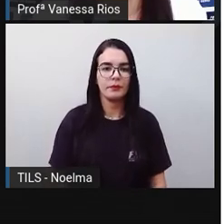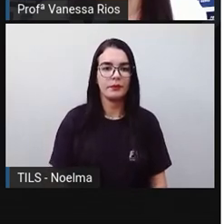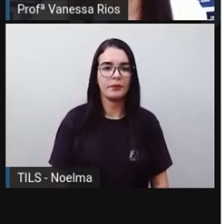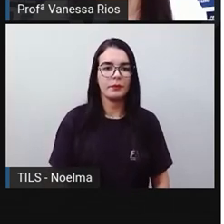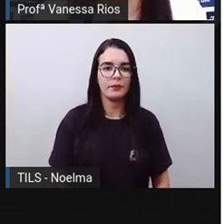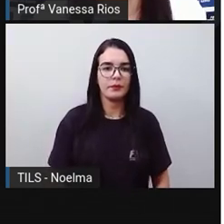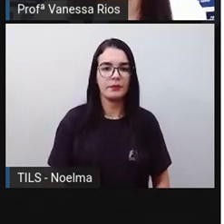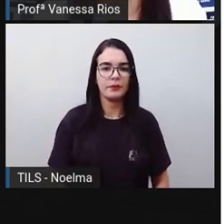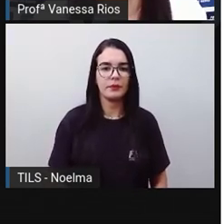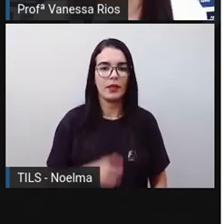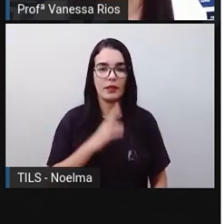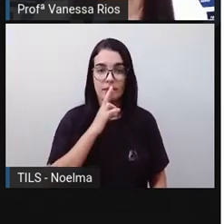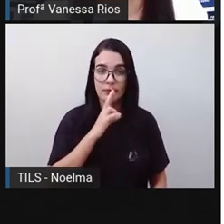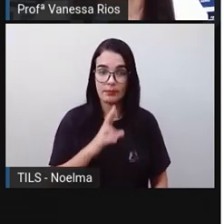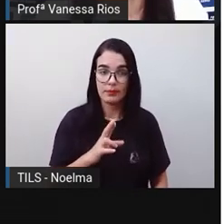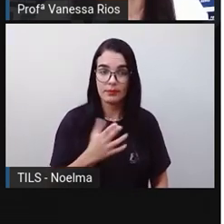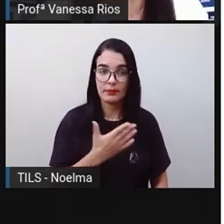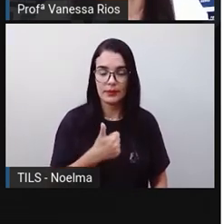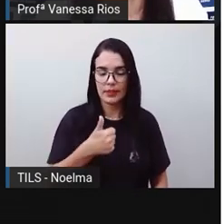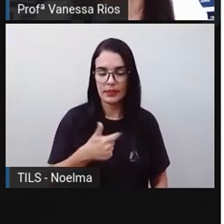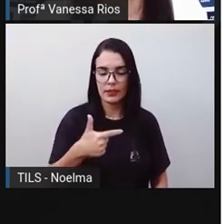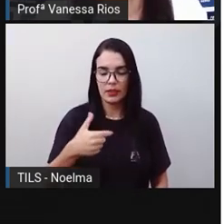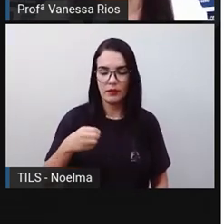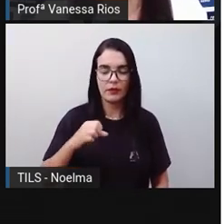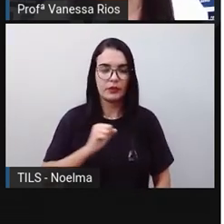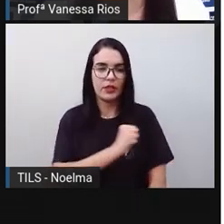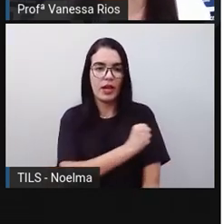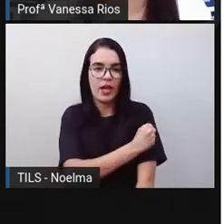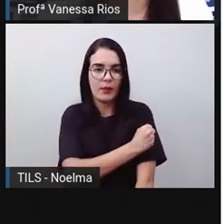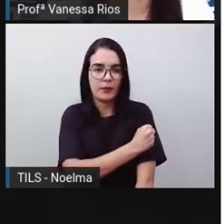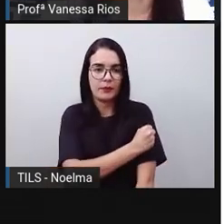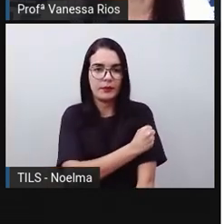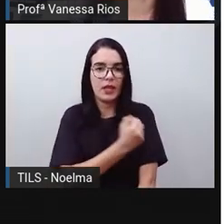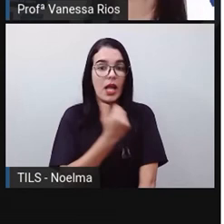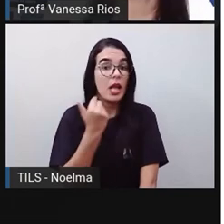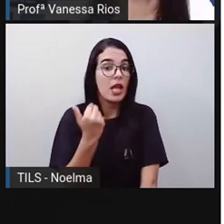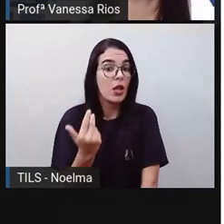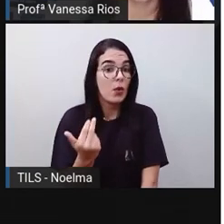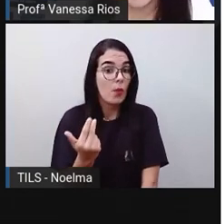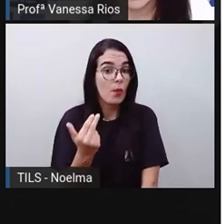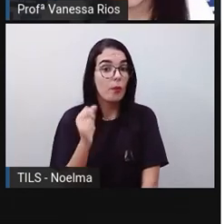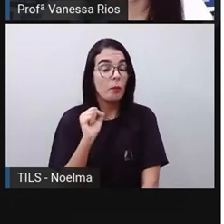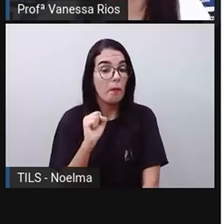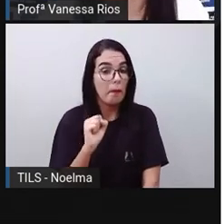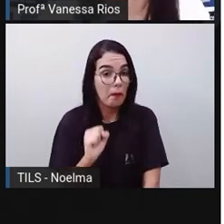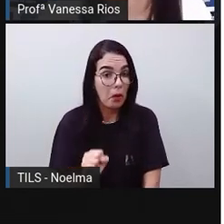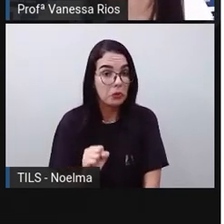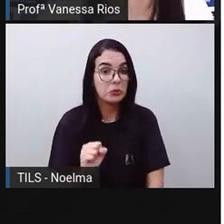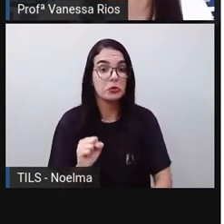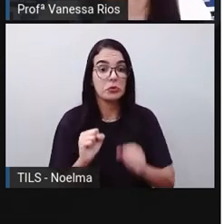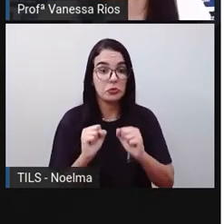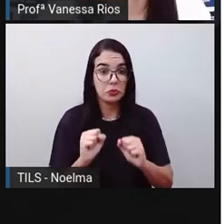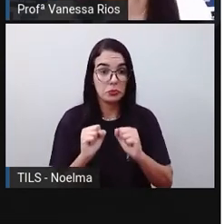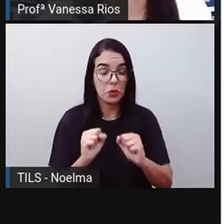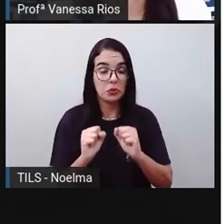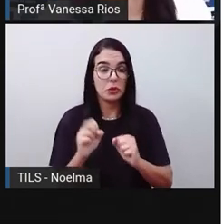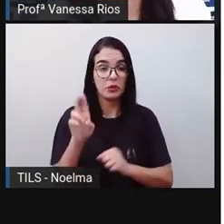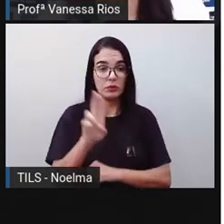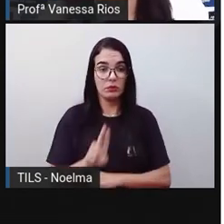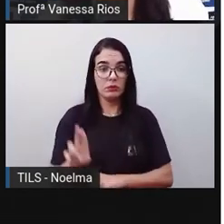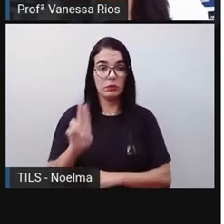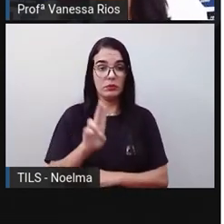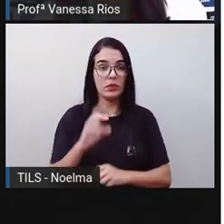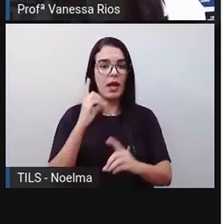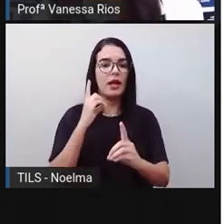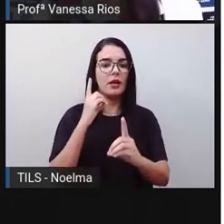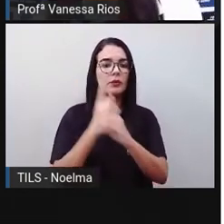120. Então, a resposta, 120 alunos. Esta mesma forma de calcular eu posso utilizar para